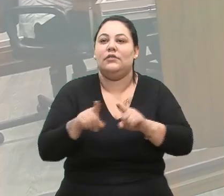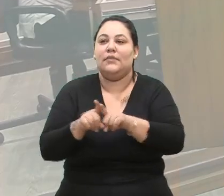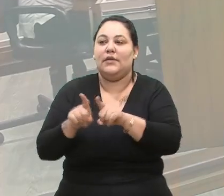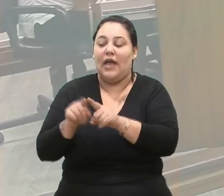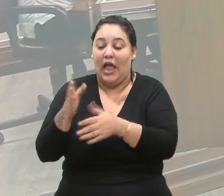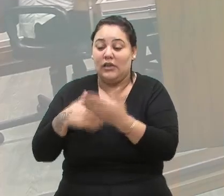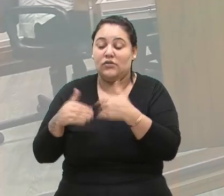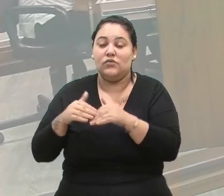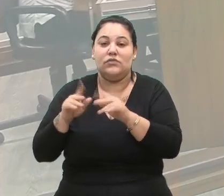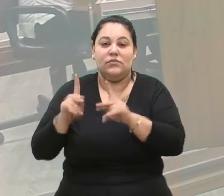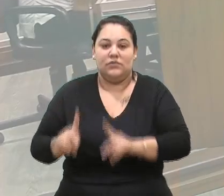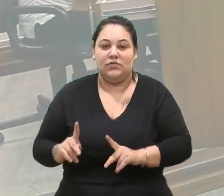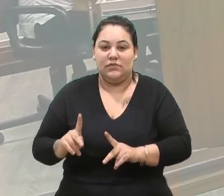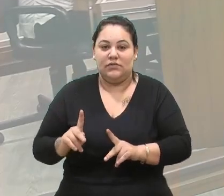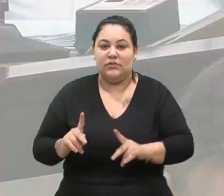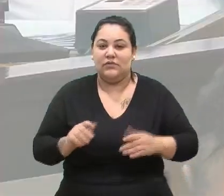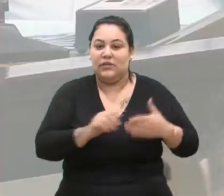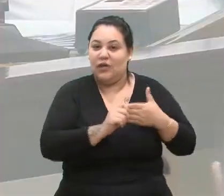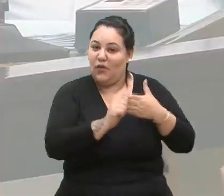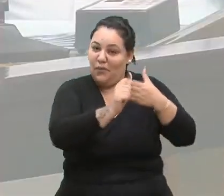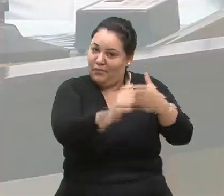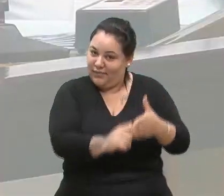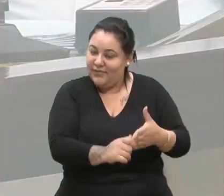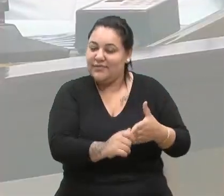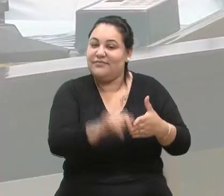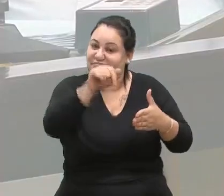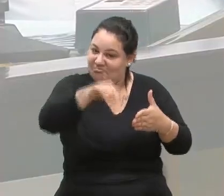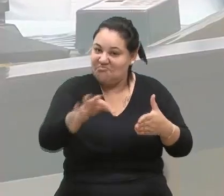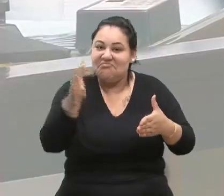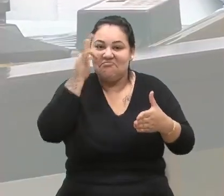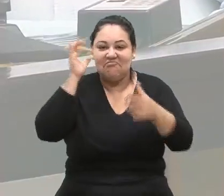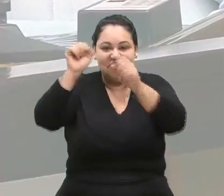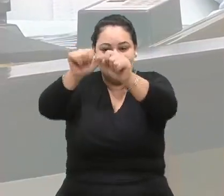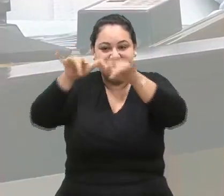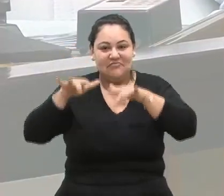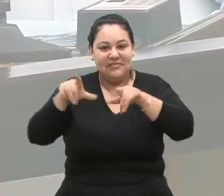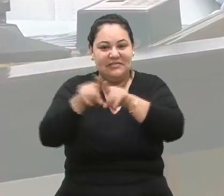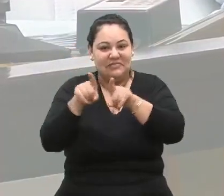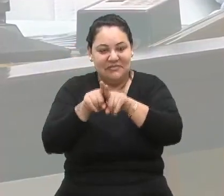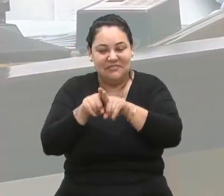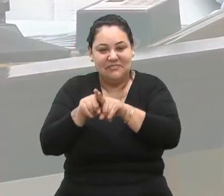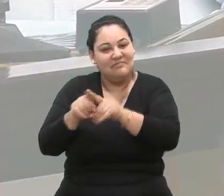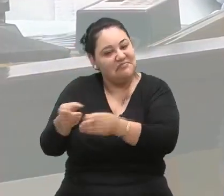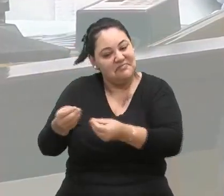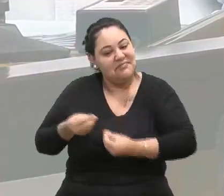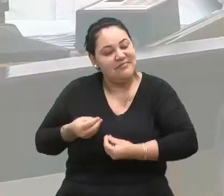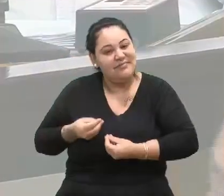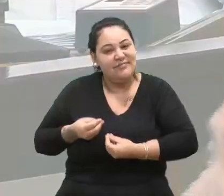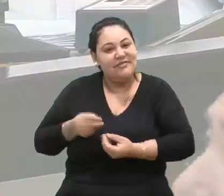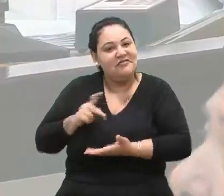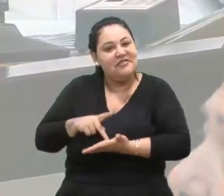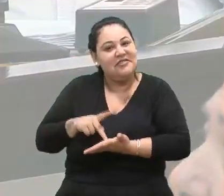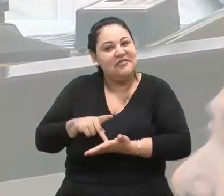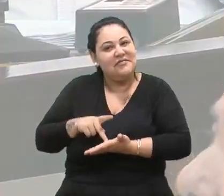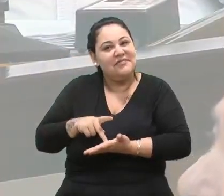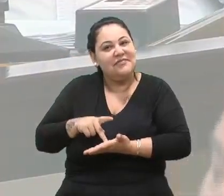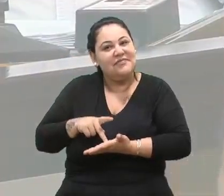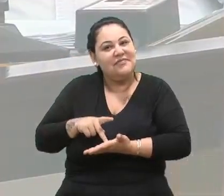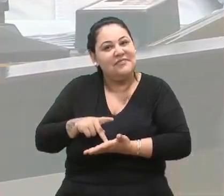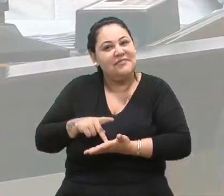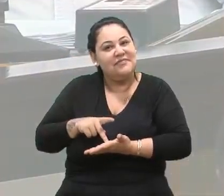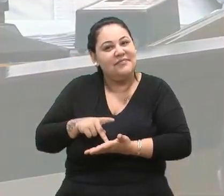as pessoas que nos prestigiam no dia de hoje aqui no plenário, nos dando então, de fato, a